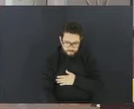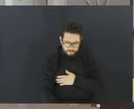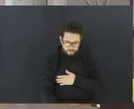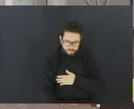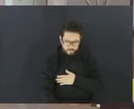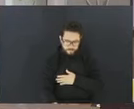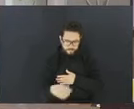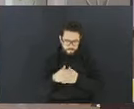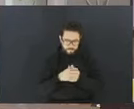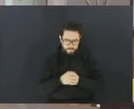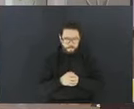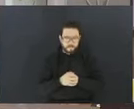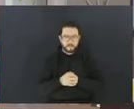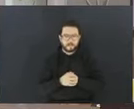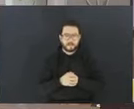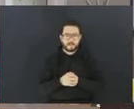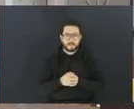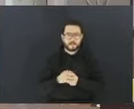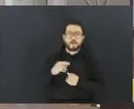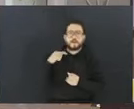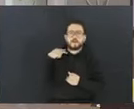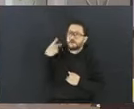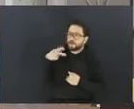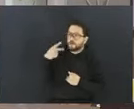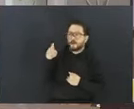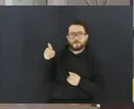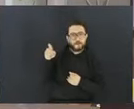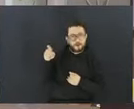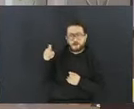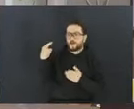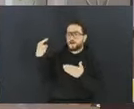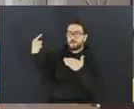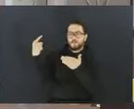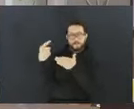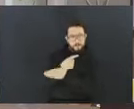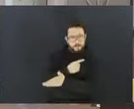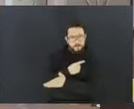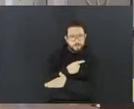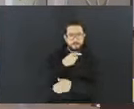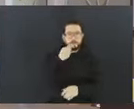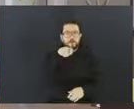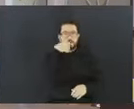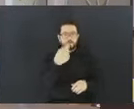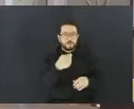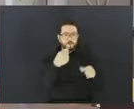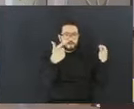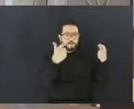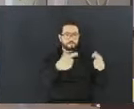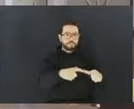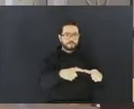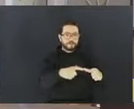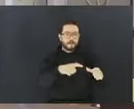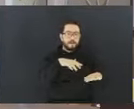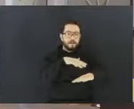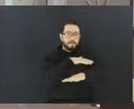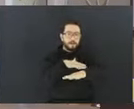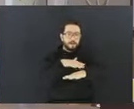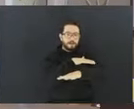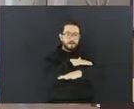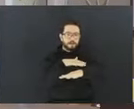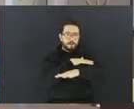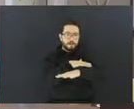A vereadora perguntou sobre a pracinha do Itupava, foi isso? Na pracinha do Itupava a